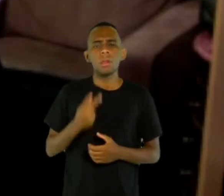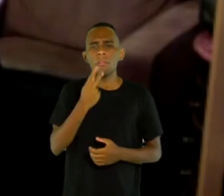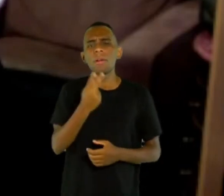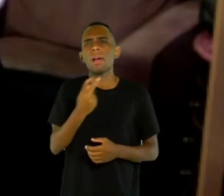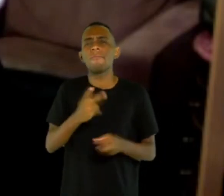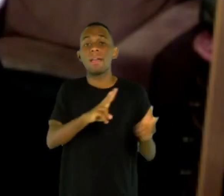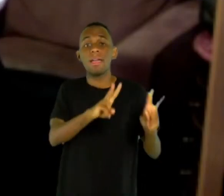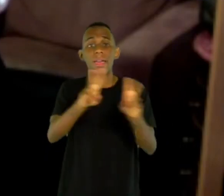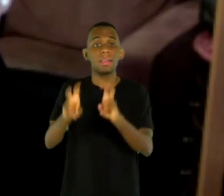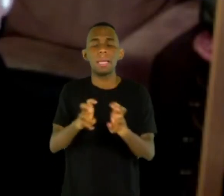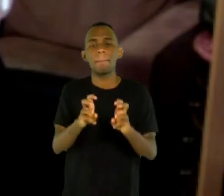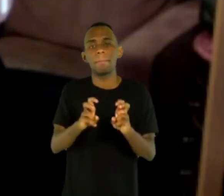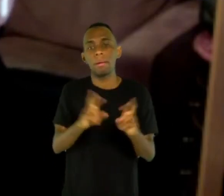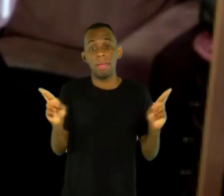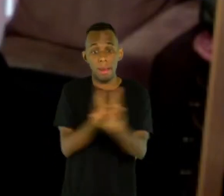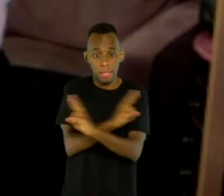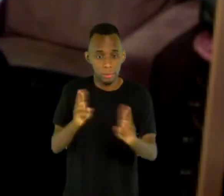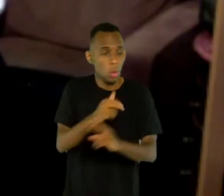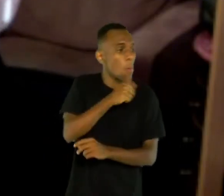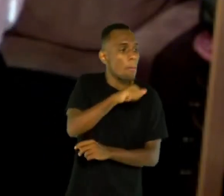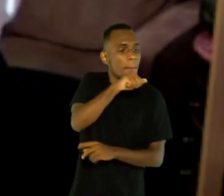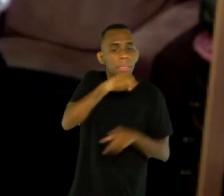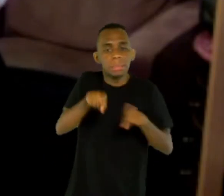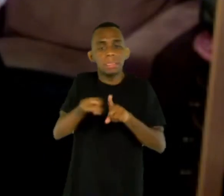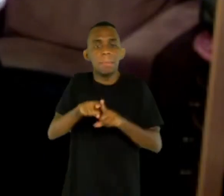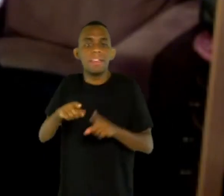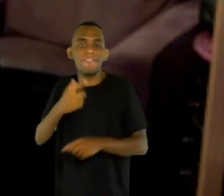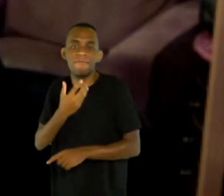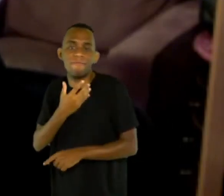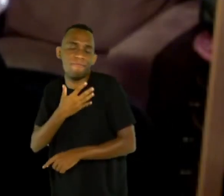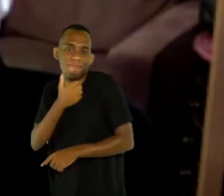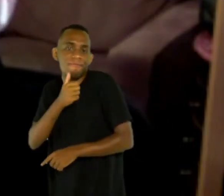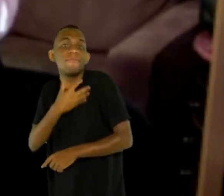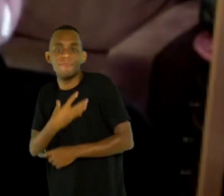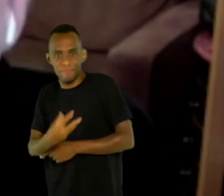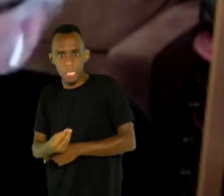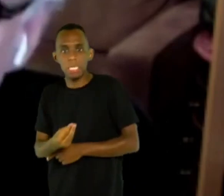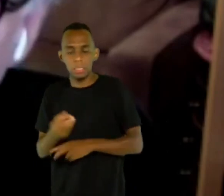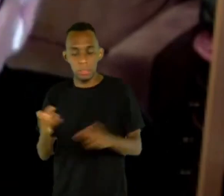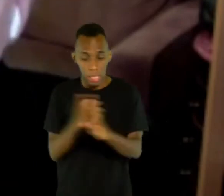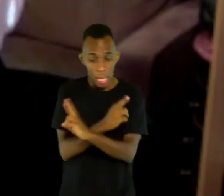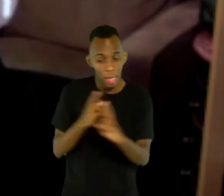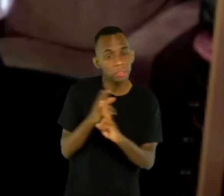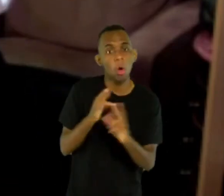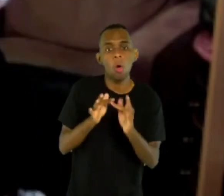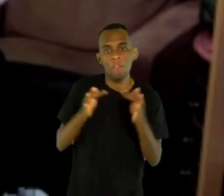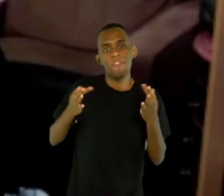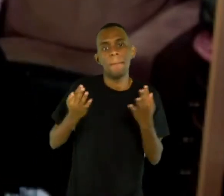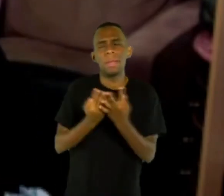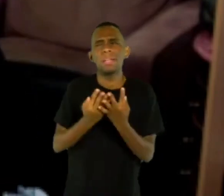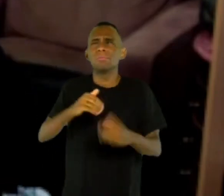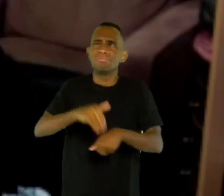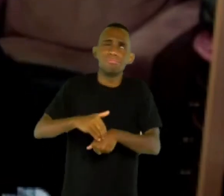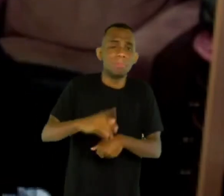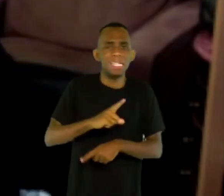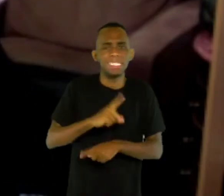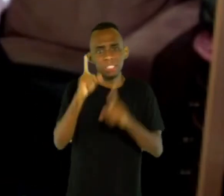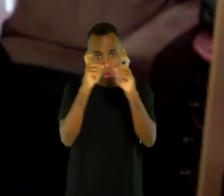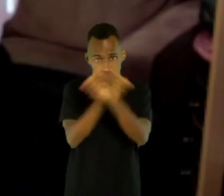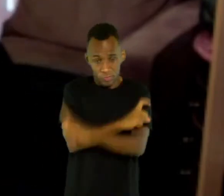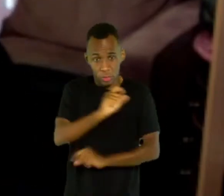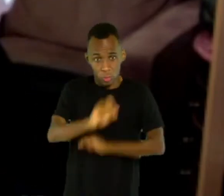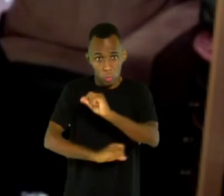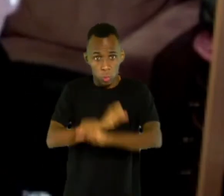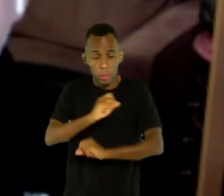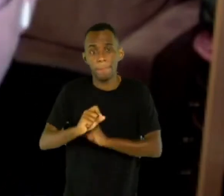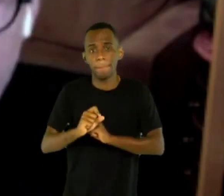filha, né? Ela tem um filho também, mas tem o mais difícil para mim era